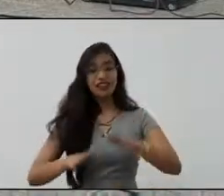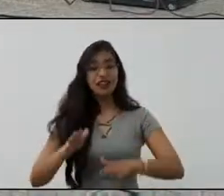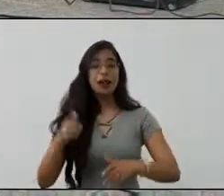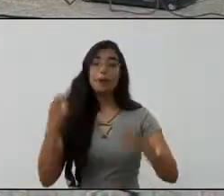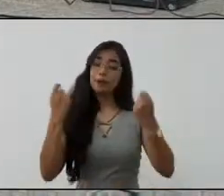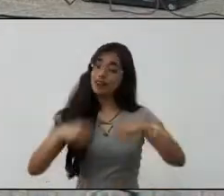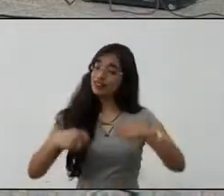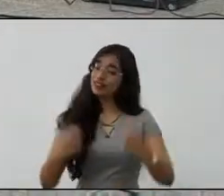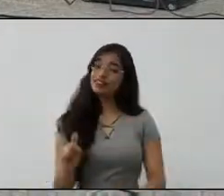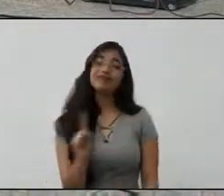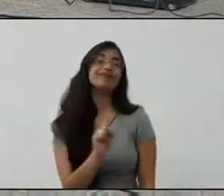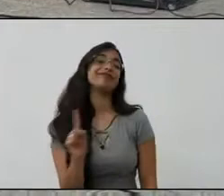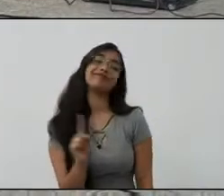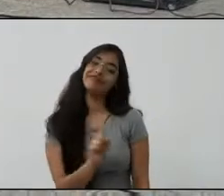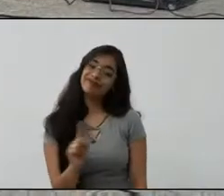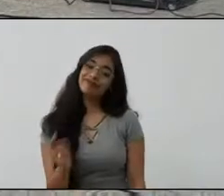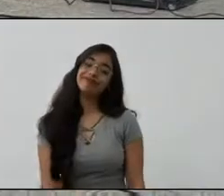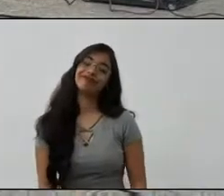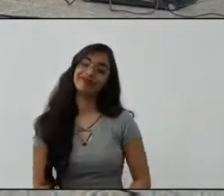desnecessariamente.